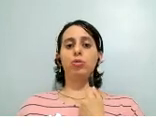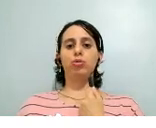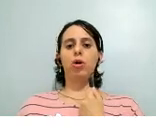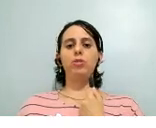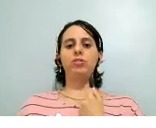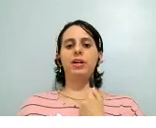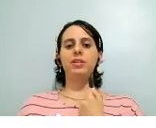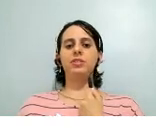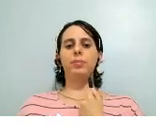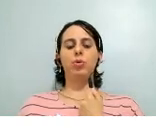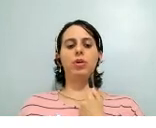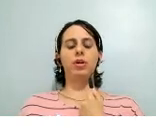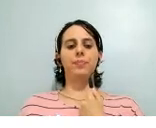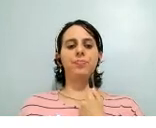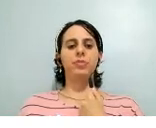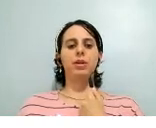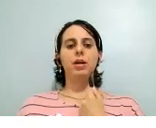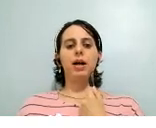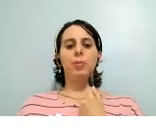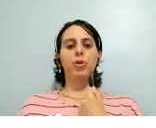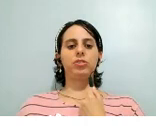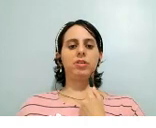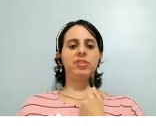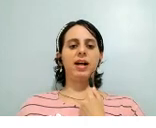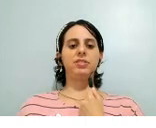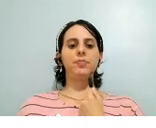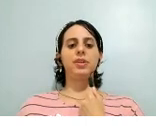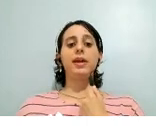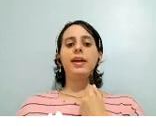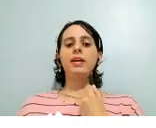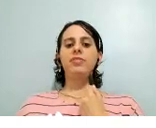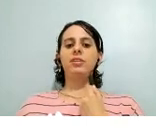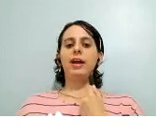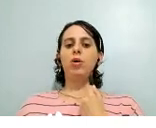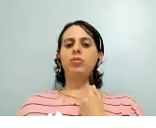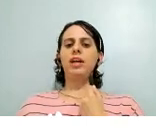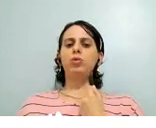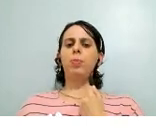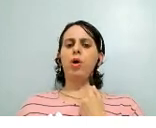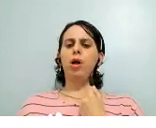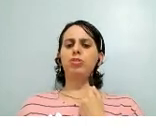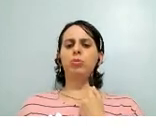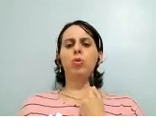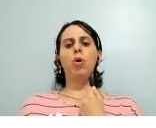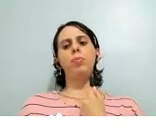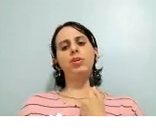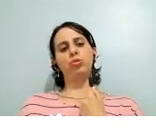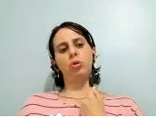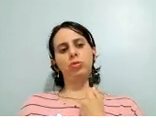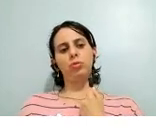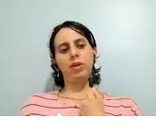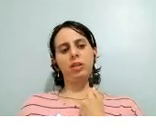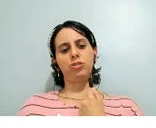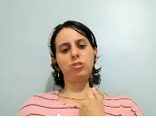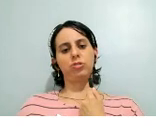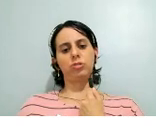tocar os olhos, nariz e boca. A próxima frase: evitar contato próximo com